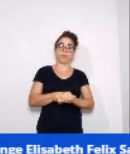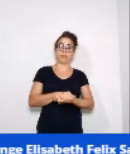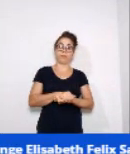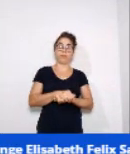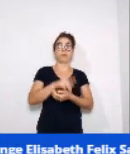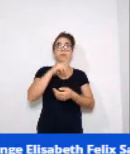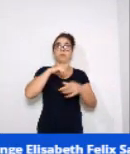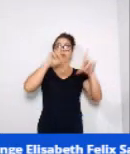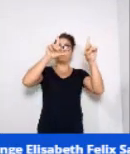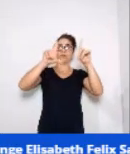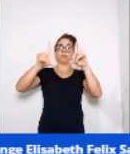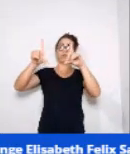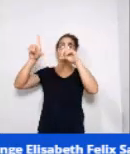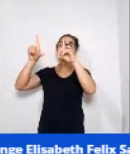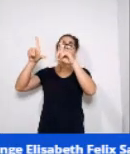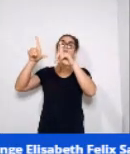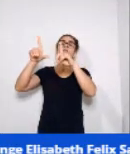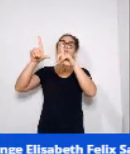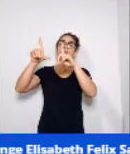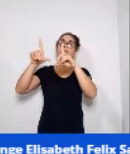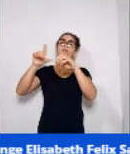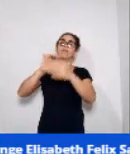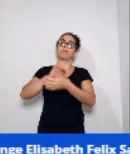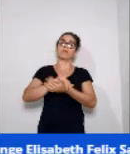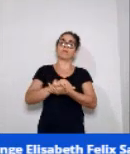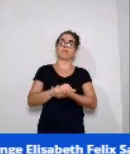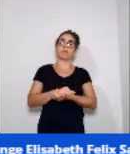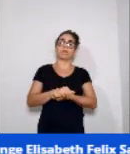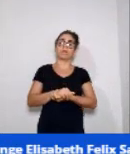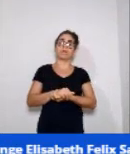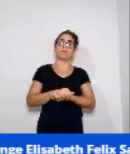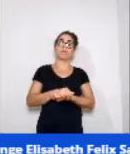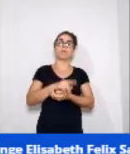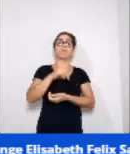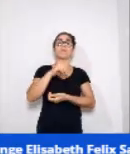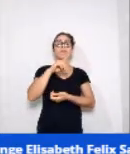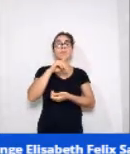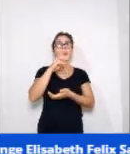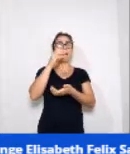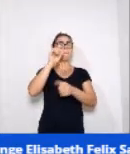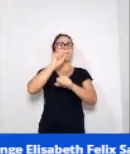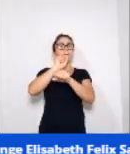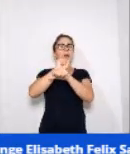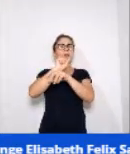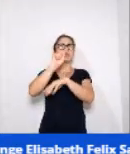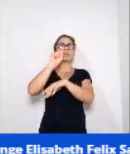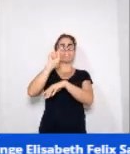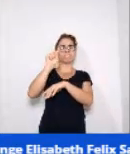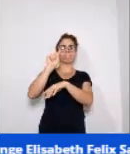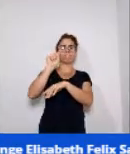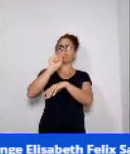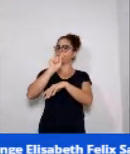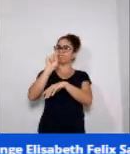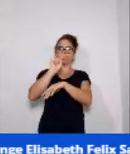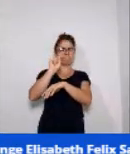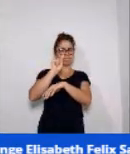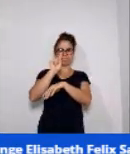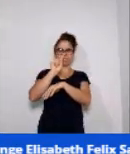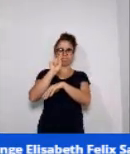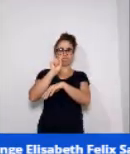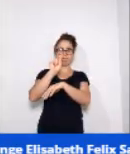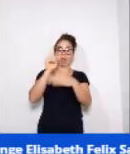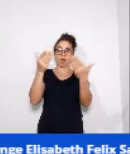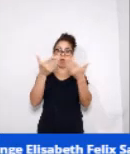Isso. E chegamos no ponto em que eu ia falar, paramos por aí? Não paramos, né? Este ano